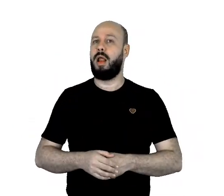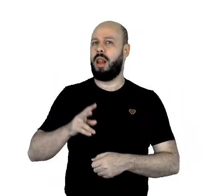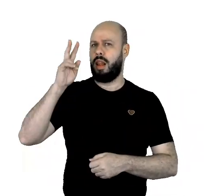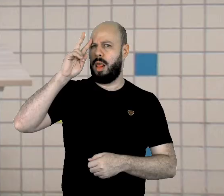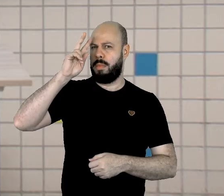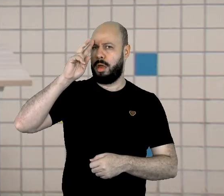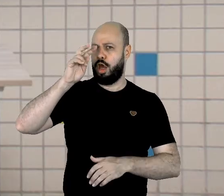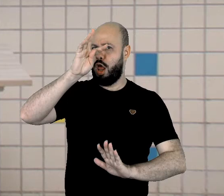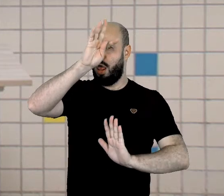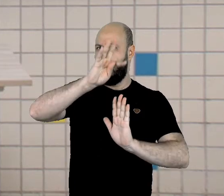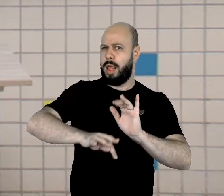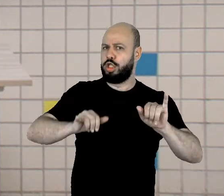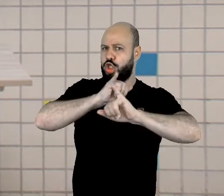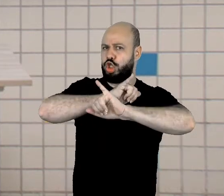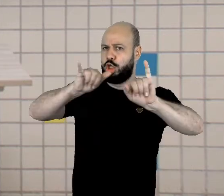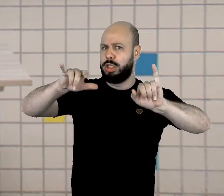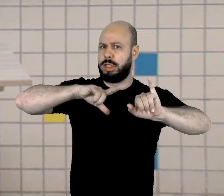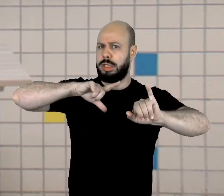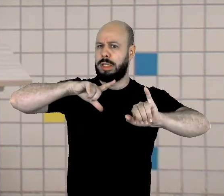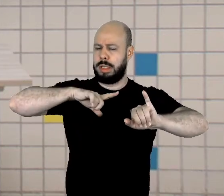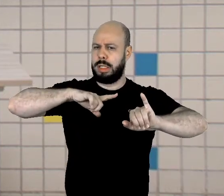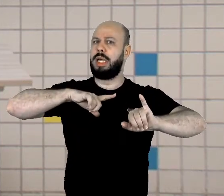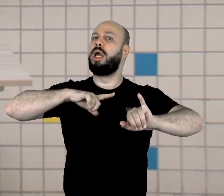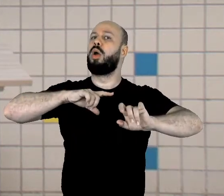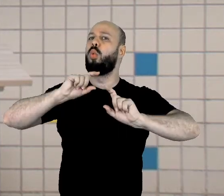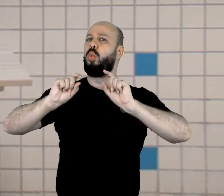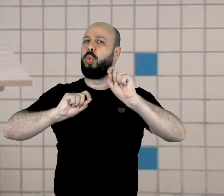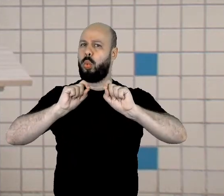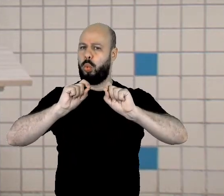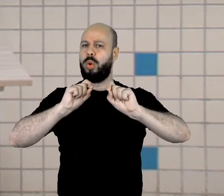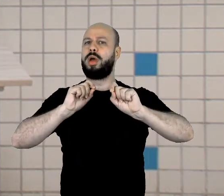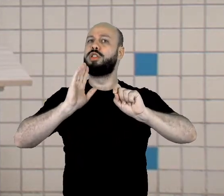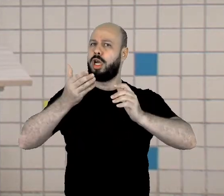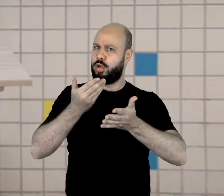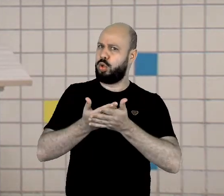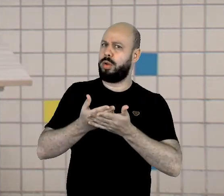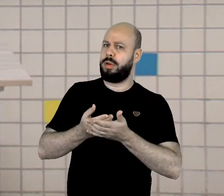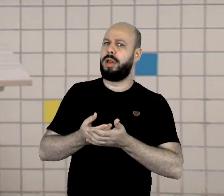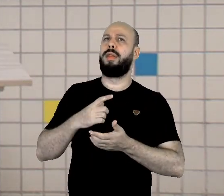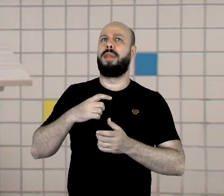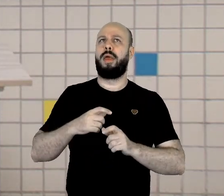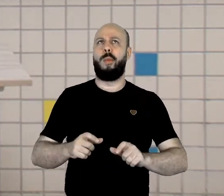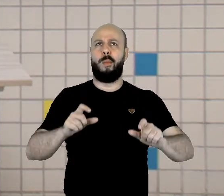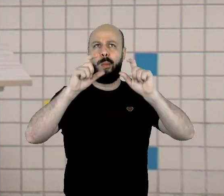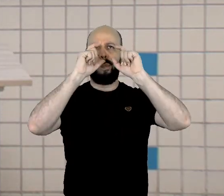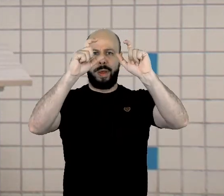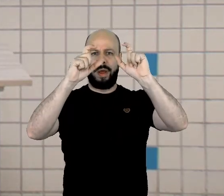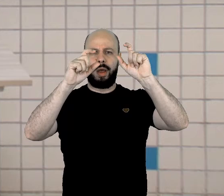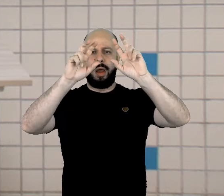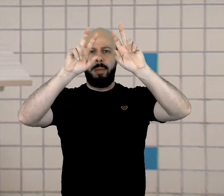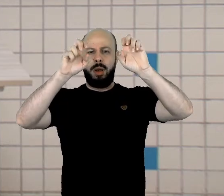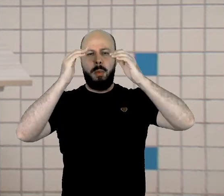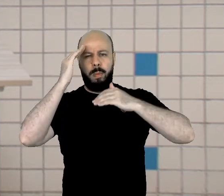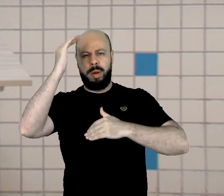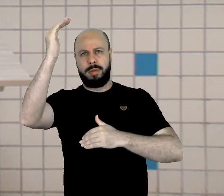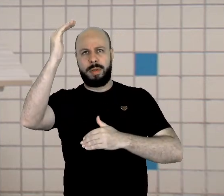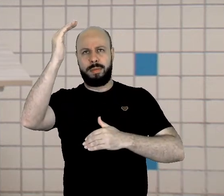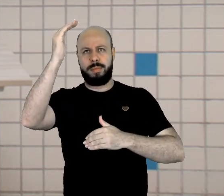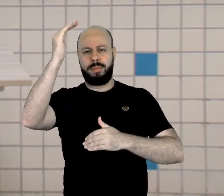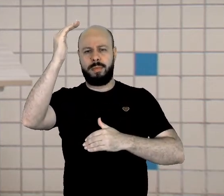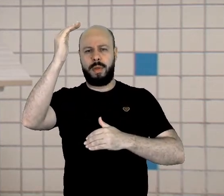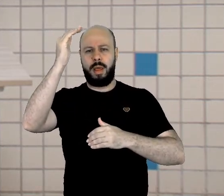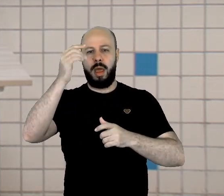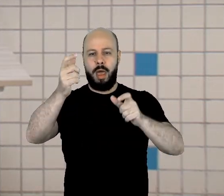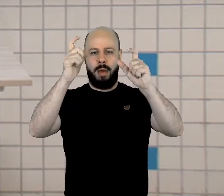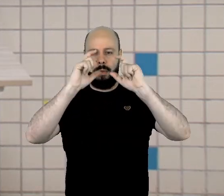esses textos de notícia, a gente estudou sobre isso. Eles geralmente têm o título principal e